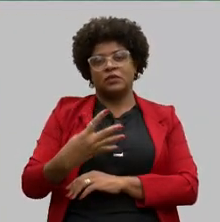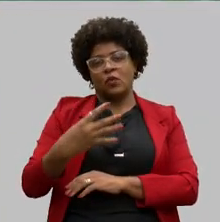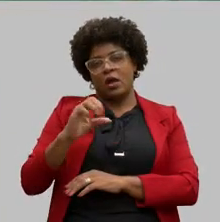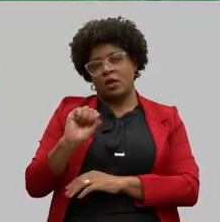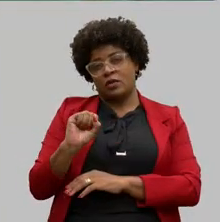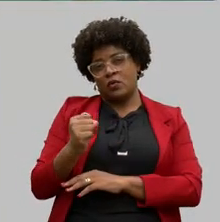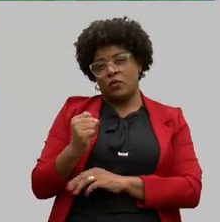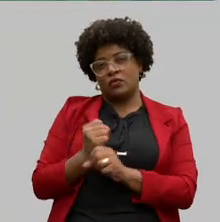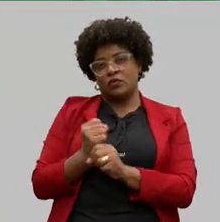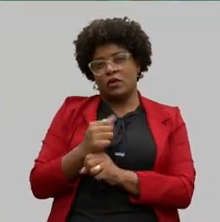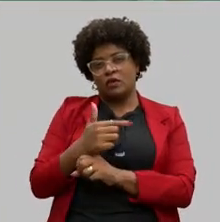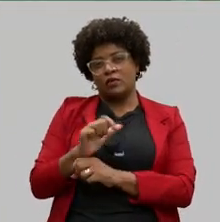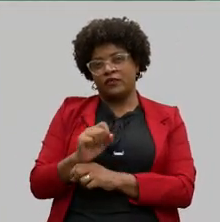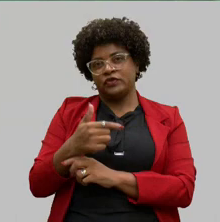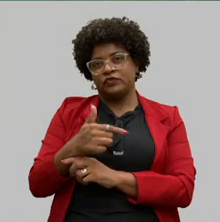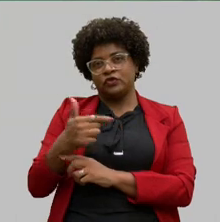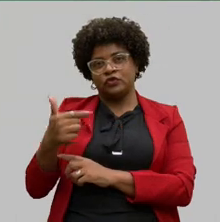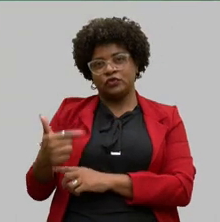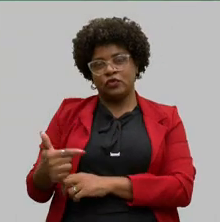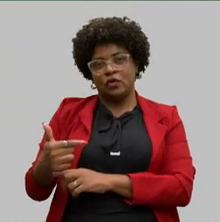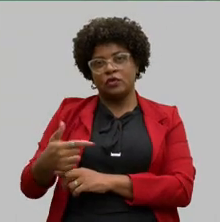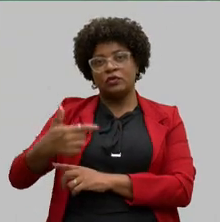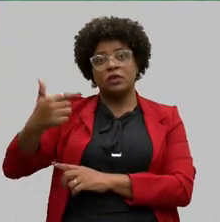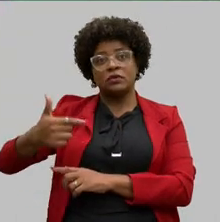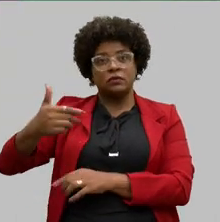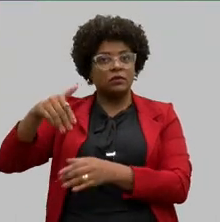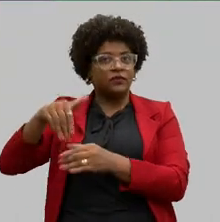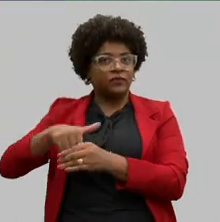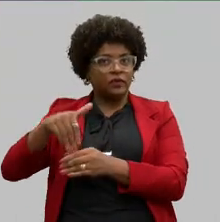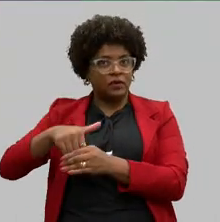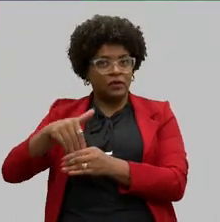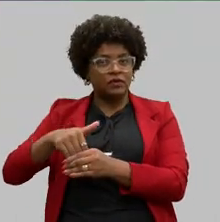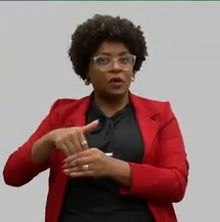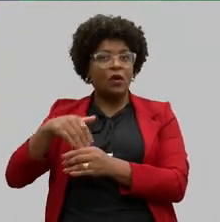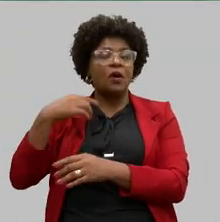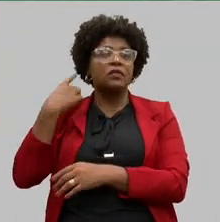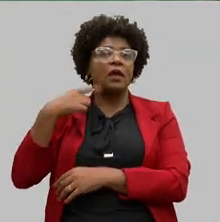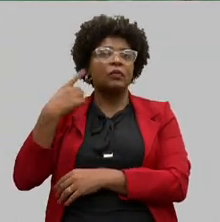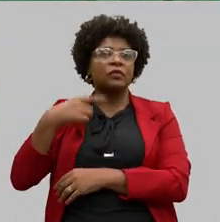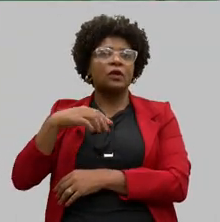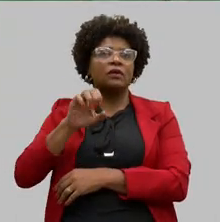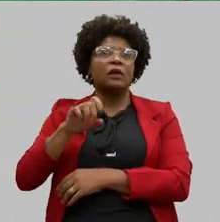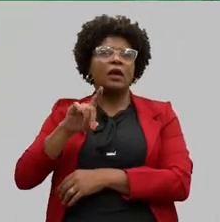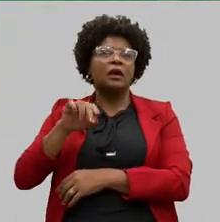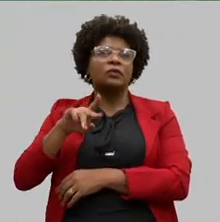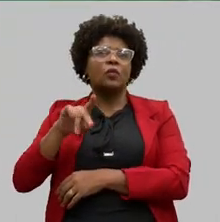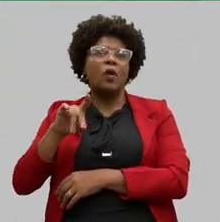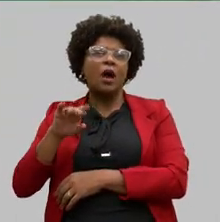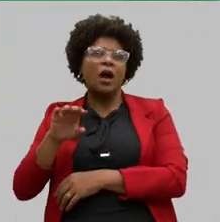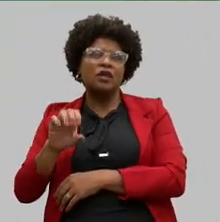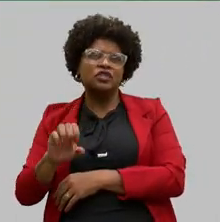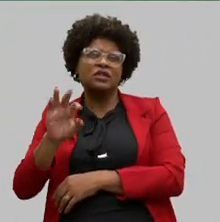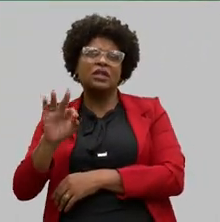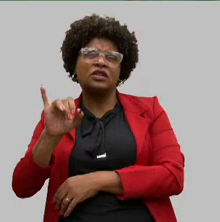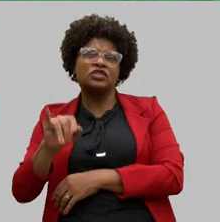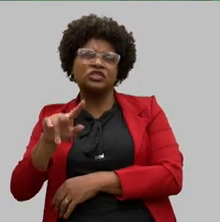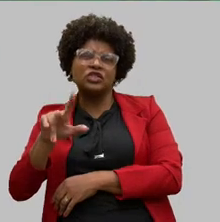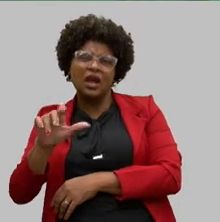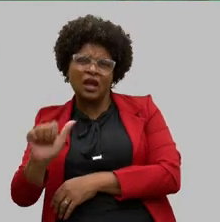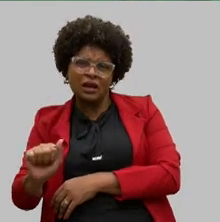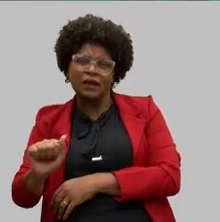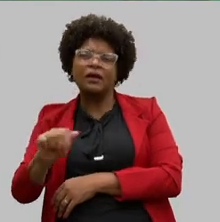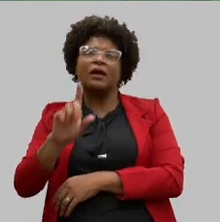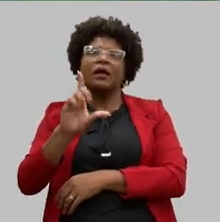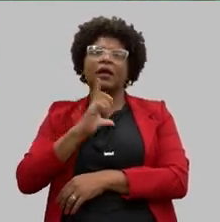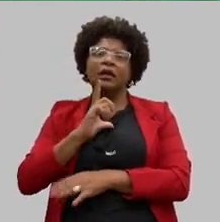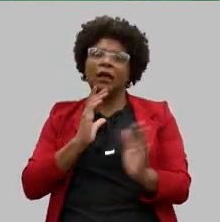2022 segundo turno de autoria do deputado beir relator Deputado Professor Cleiton dentro do prazo regimental